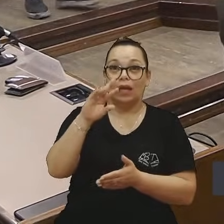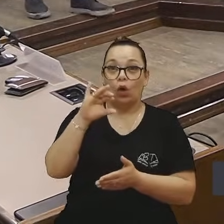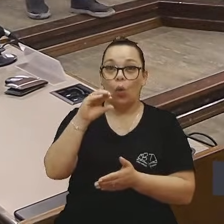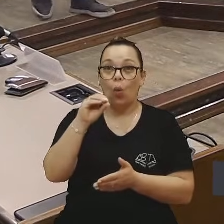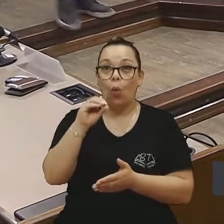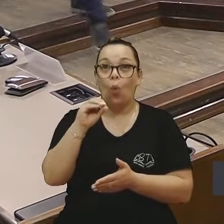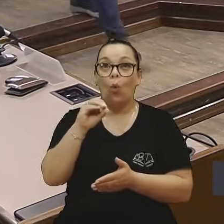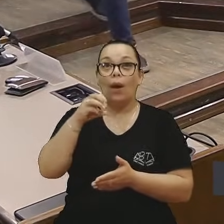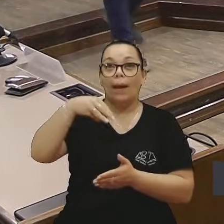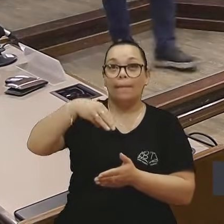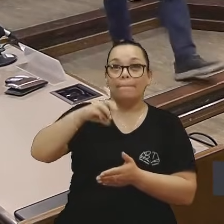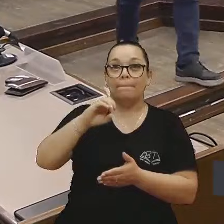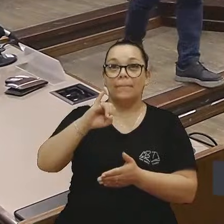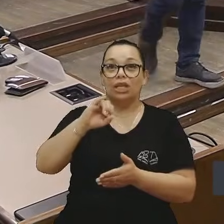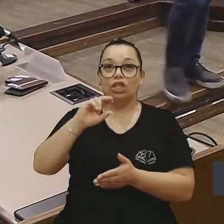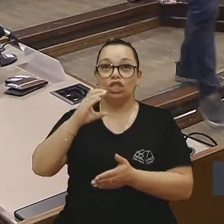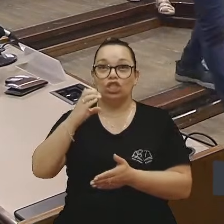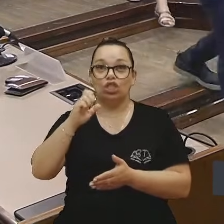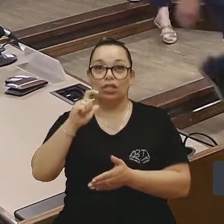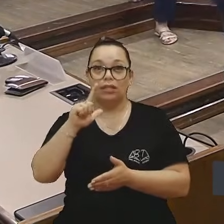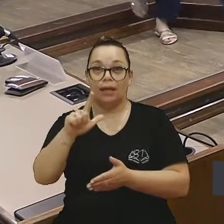e Michel De Carli.